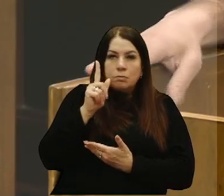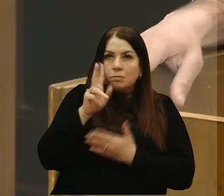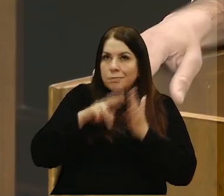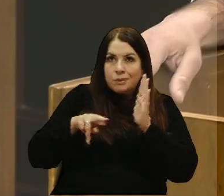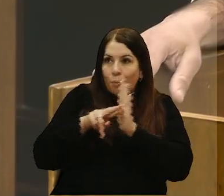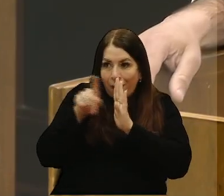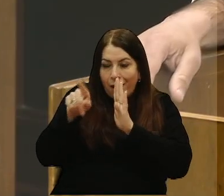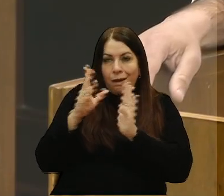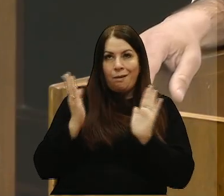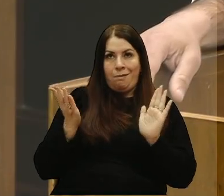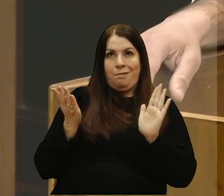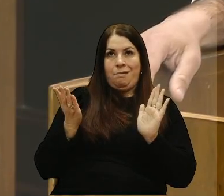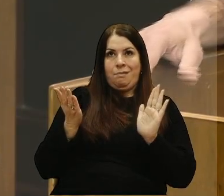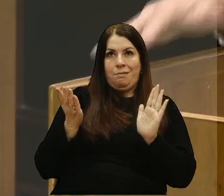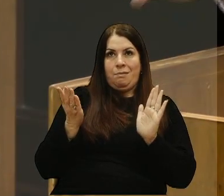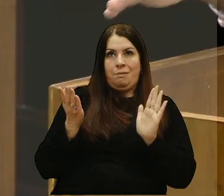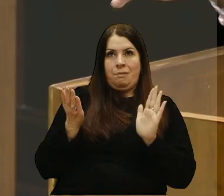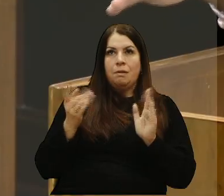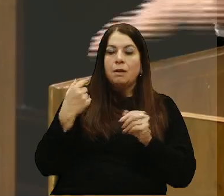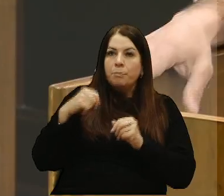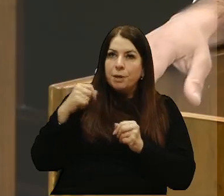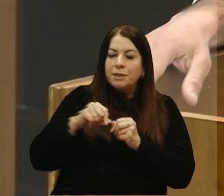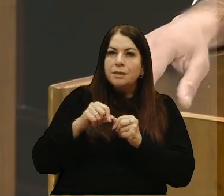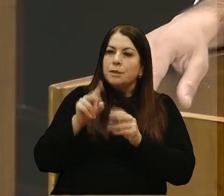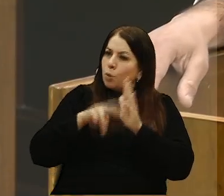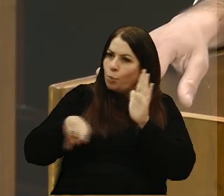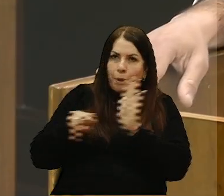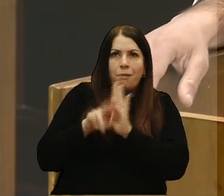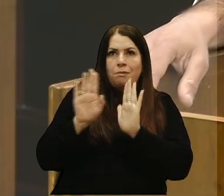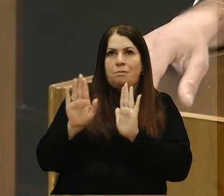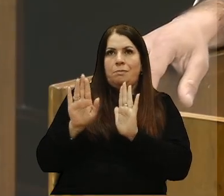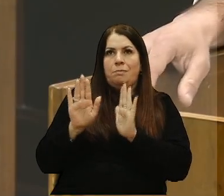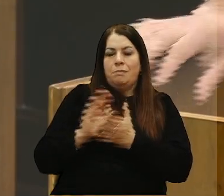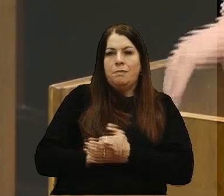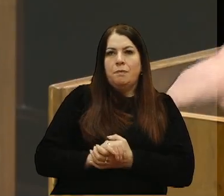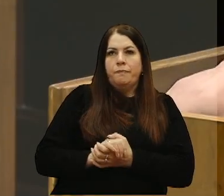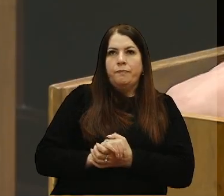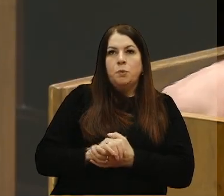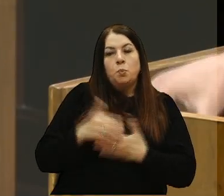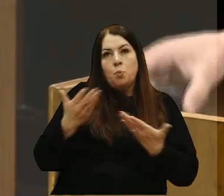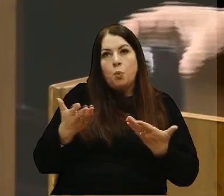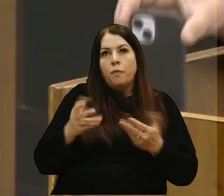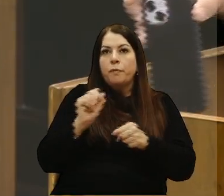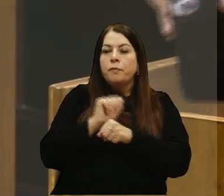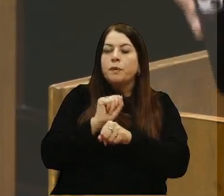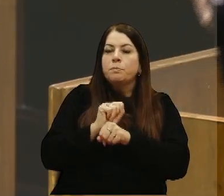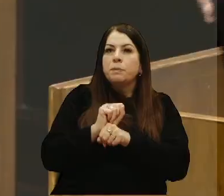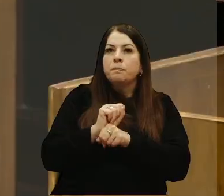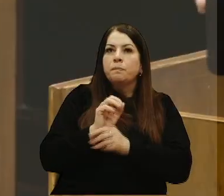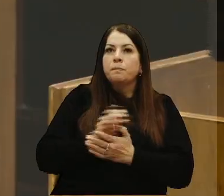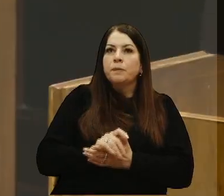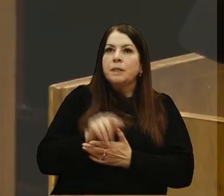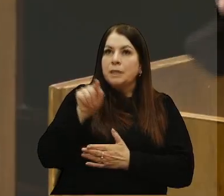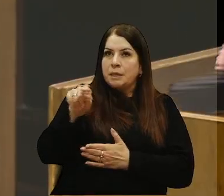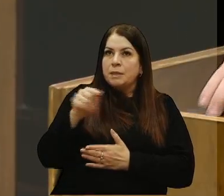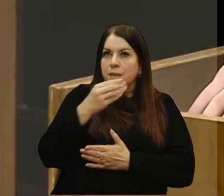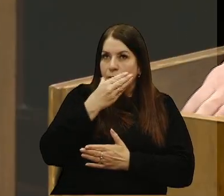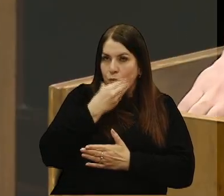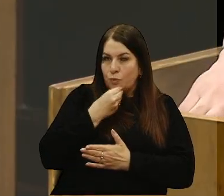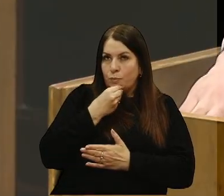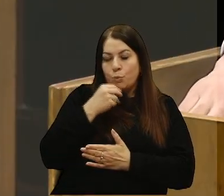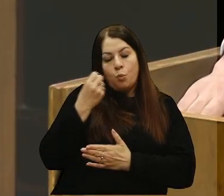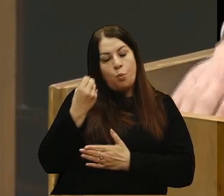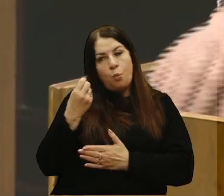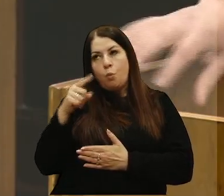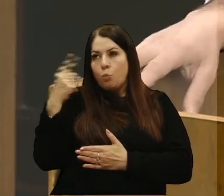recuperar. Ele precisa de recuperação. Ou nós vamos esperar esse senhor Eduardo ou